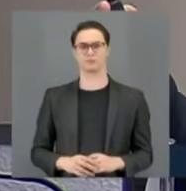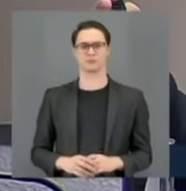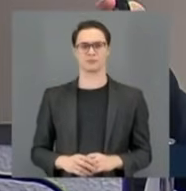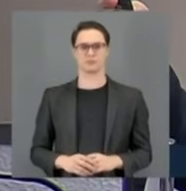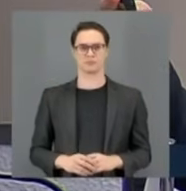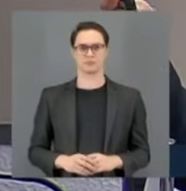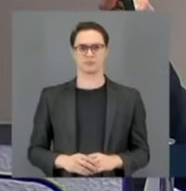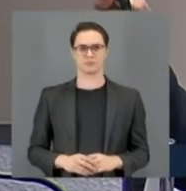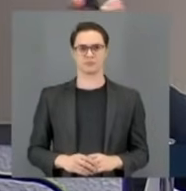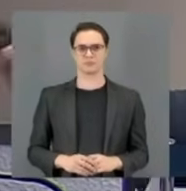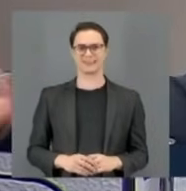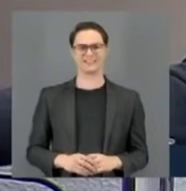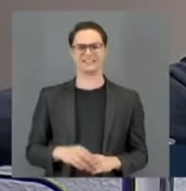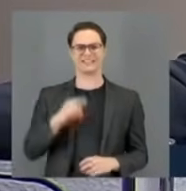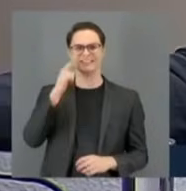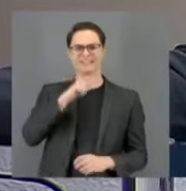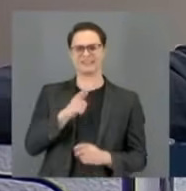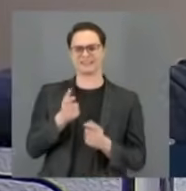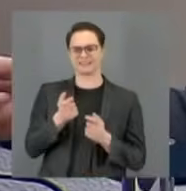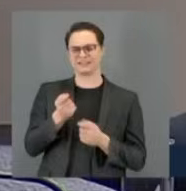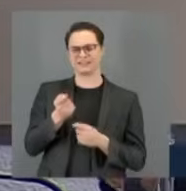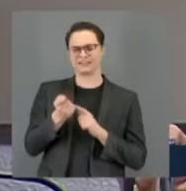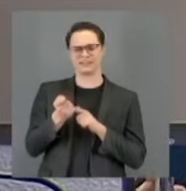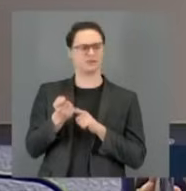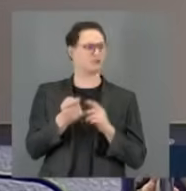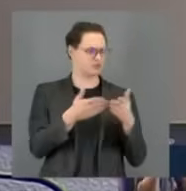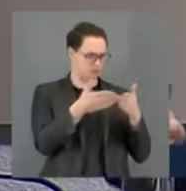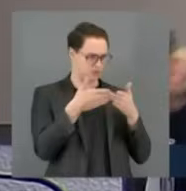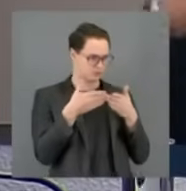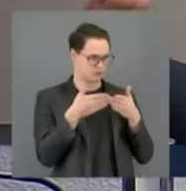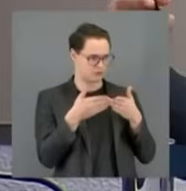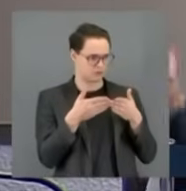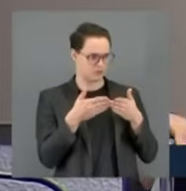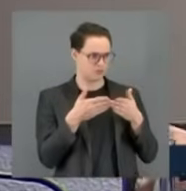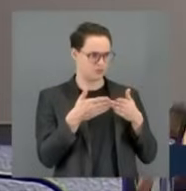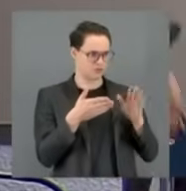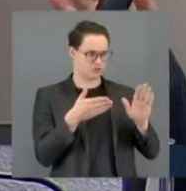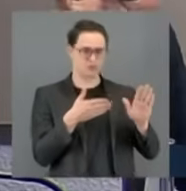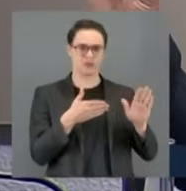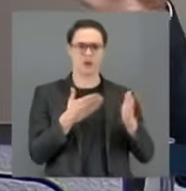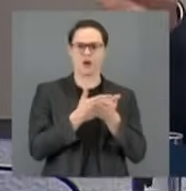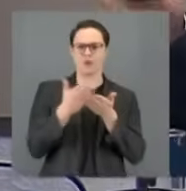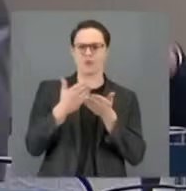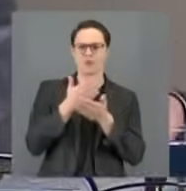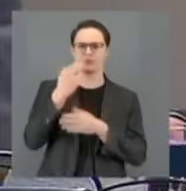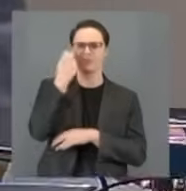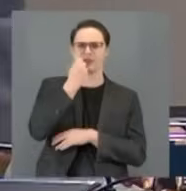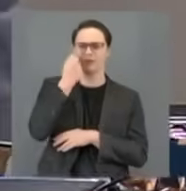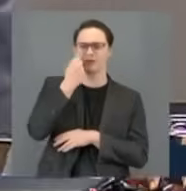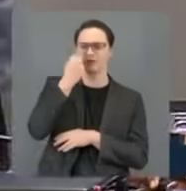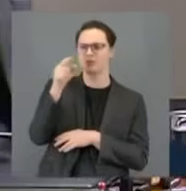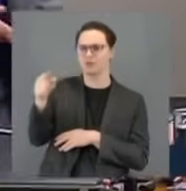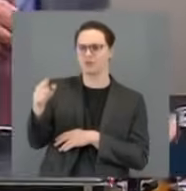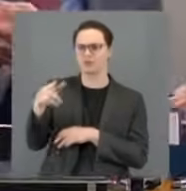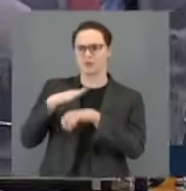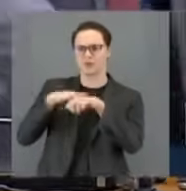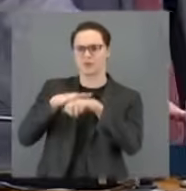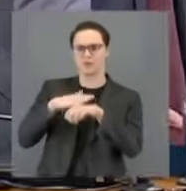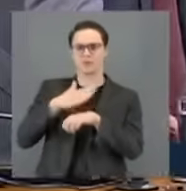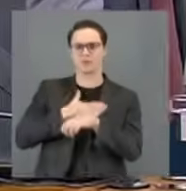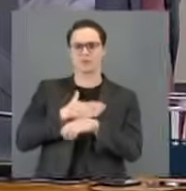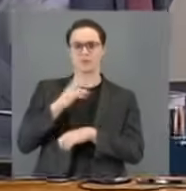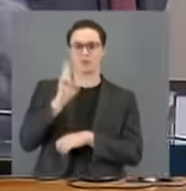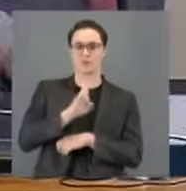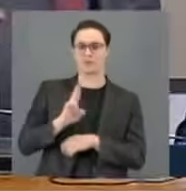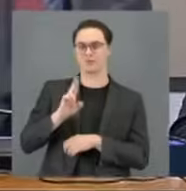Eu não consigo controlar aqui, gente. Me permita só, respondendo a alguns senadores que estão falando comigo por Libras,